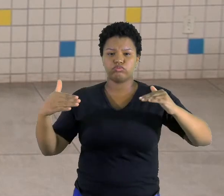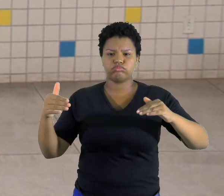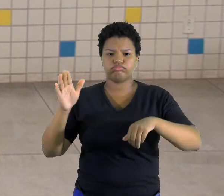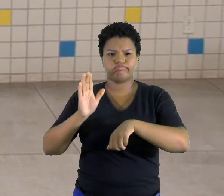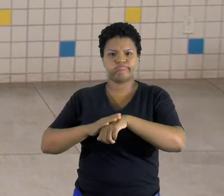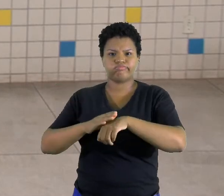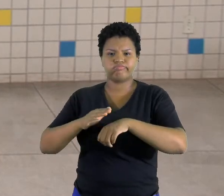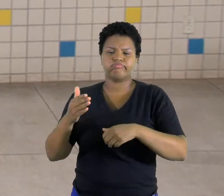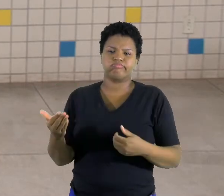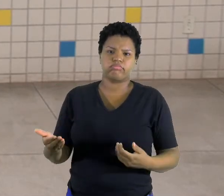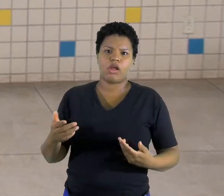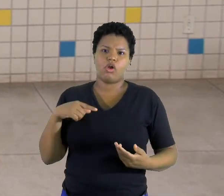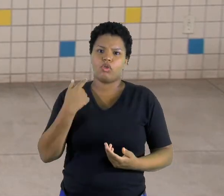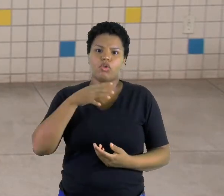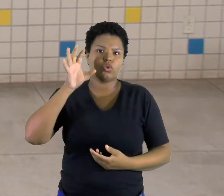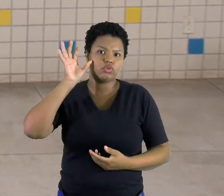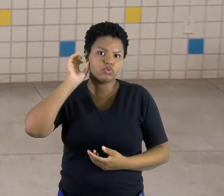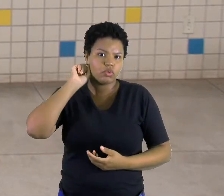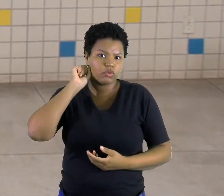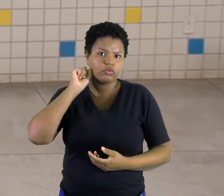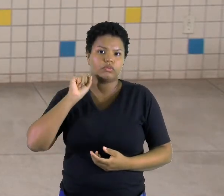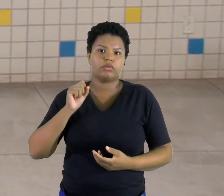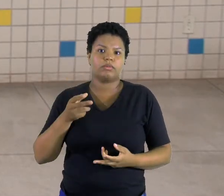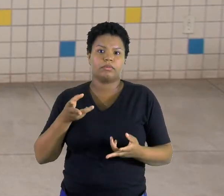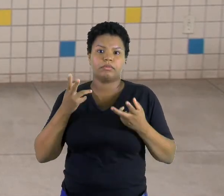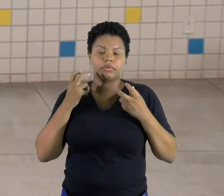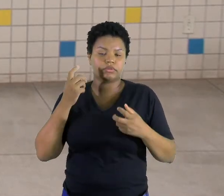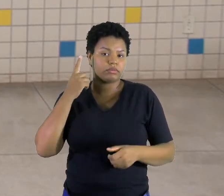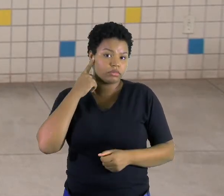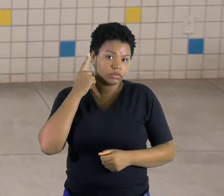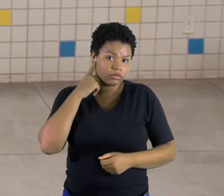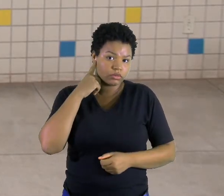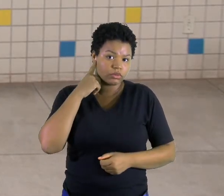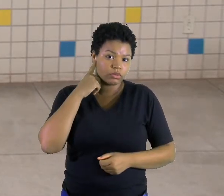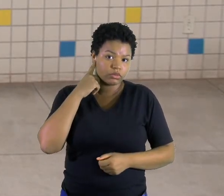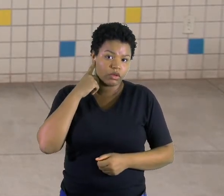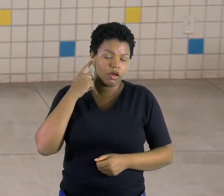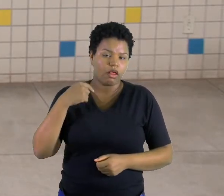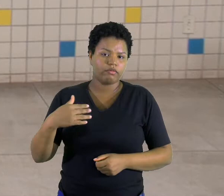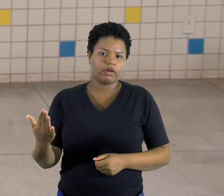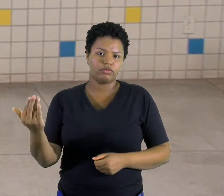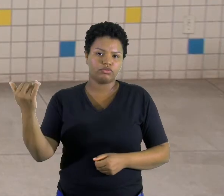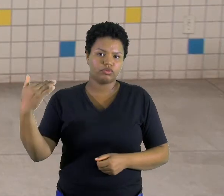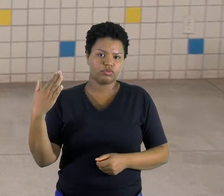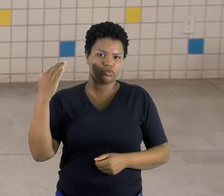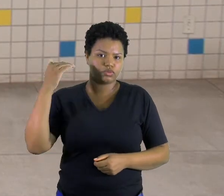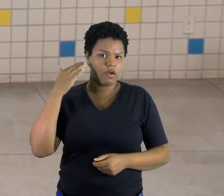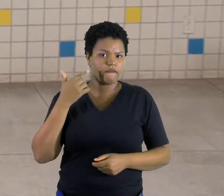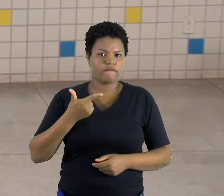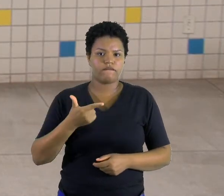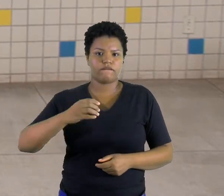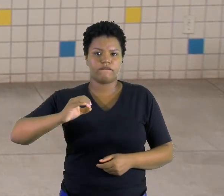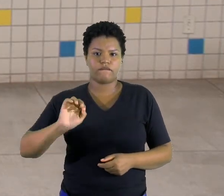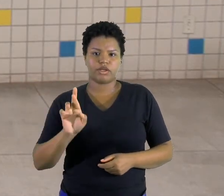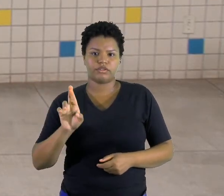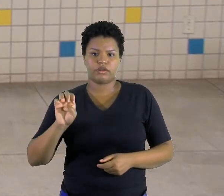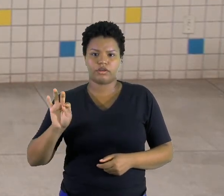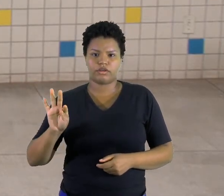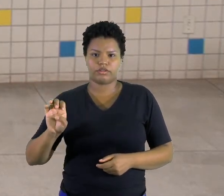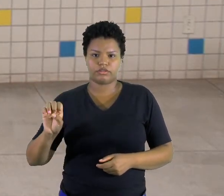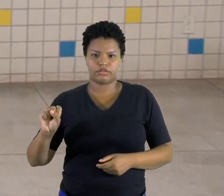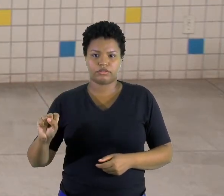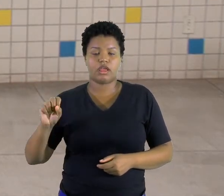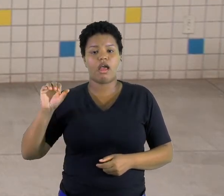nossos ouvidos, tá? Nossa percepção auditiva, ela vai receber aquela onda sonora de 20 Hz até 20.000